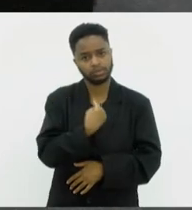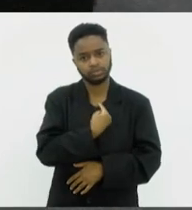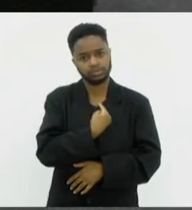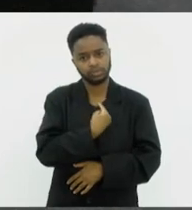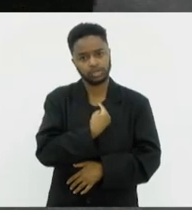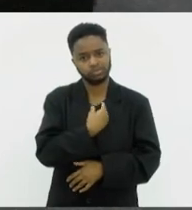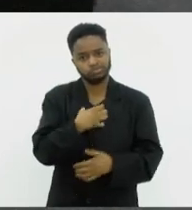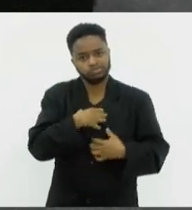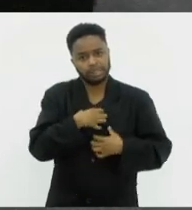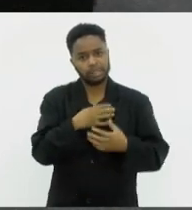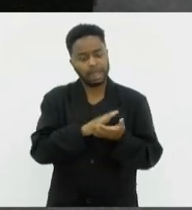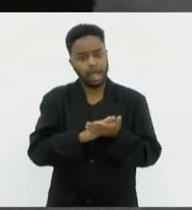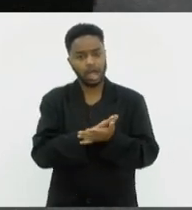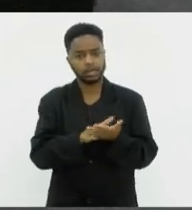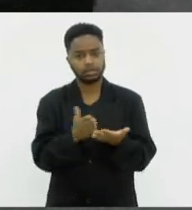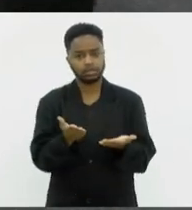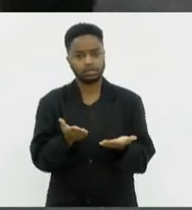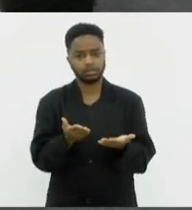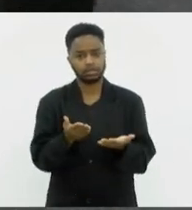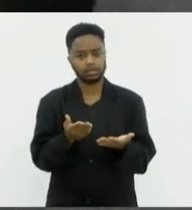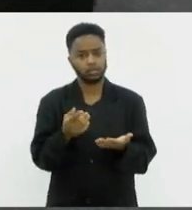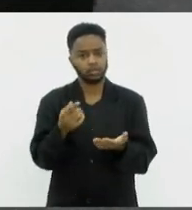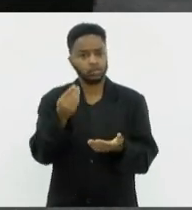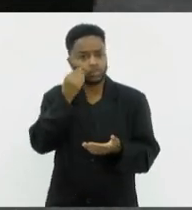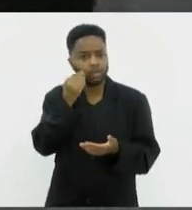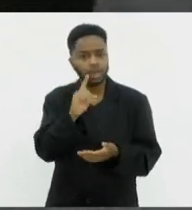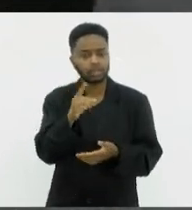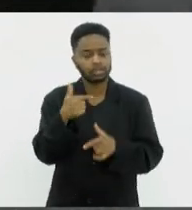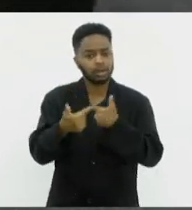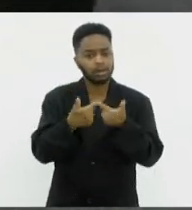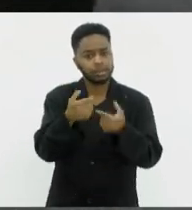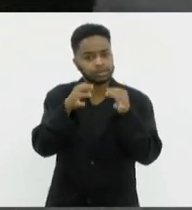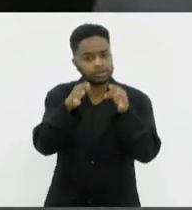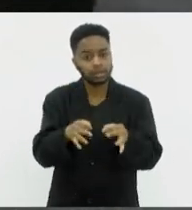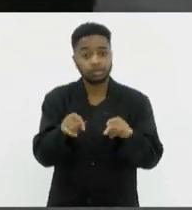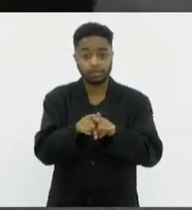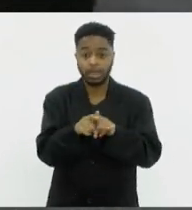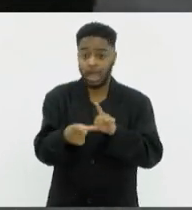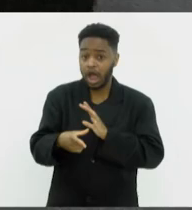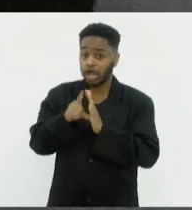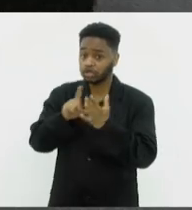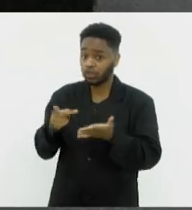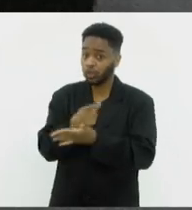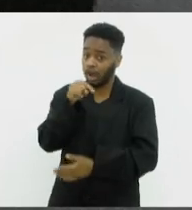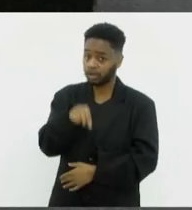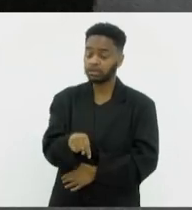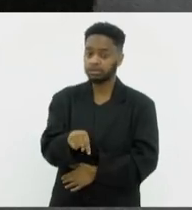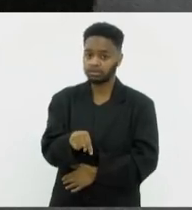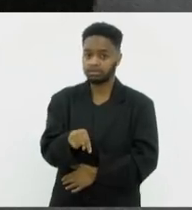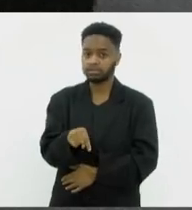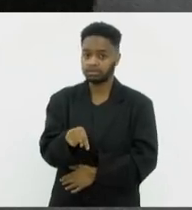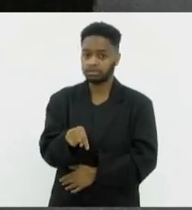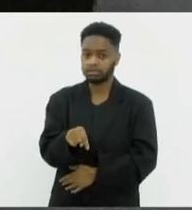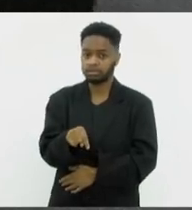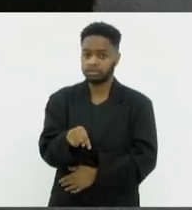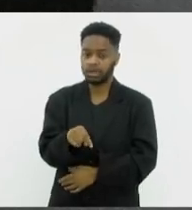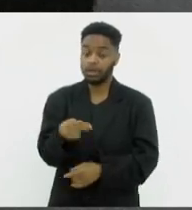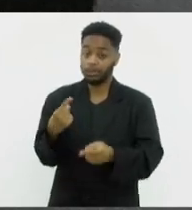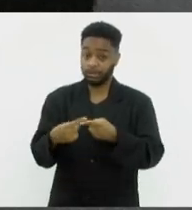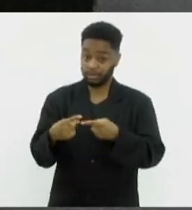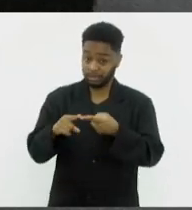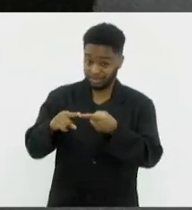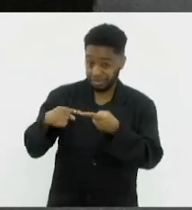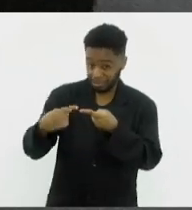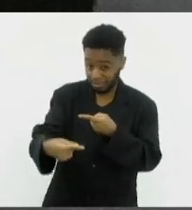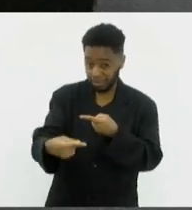nos sensibilize a fazer um trabalho concreto, também antes que a desgraça aconteça. Porque aí depois,